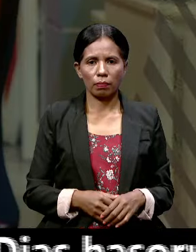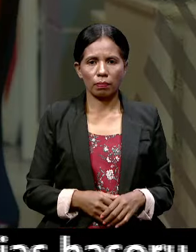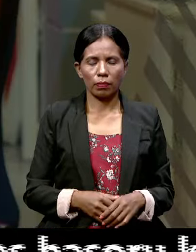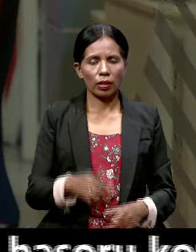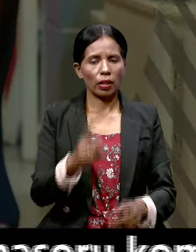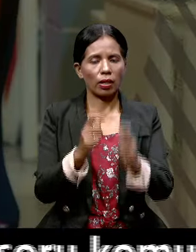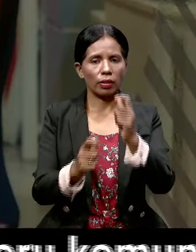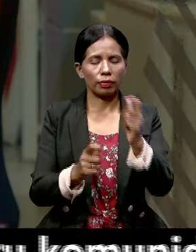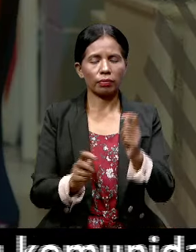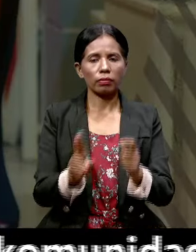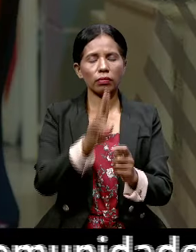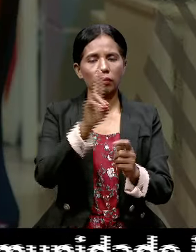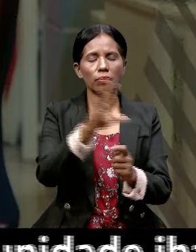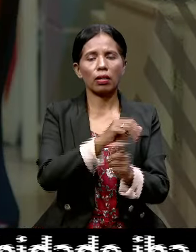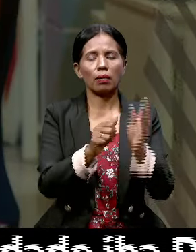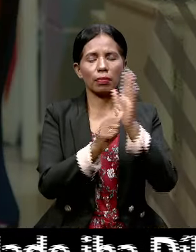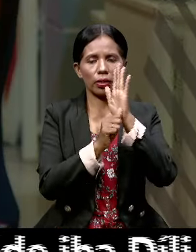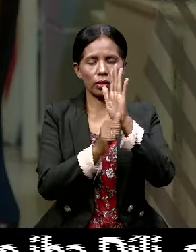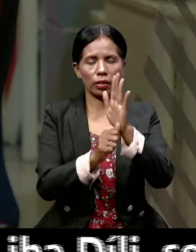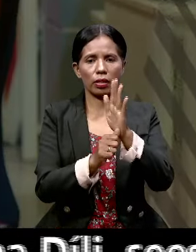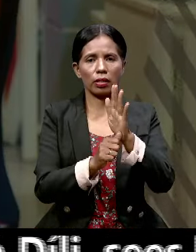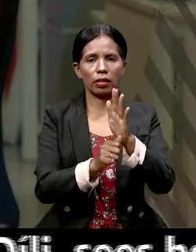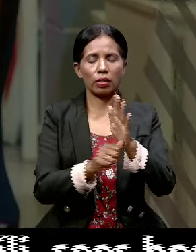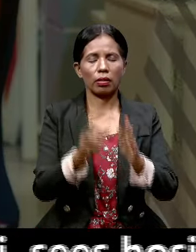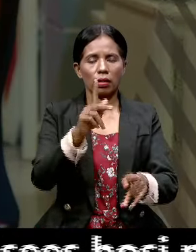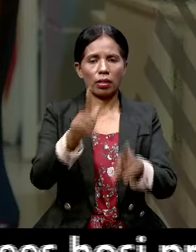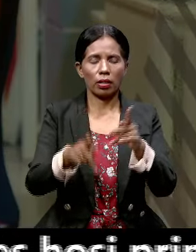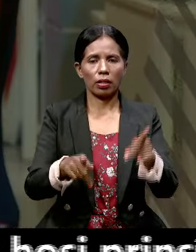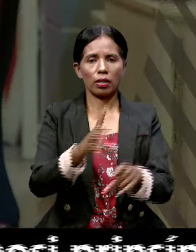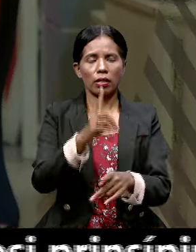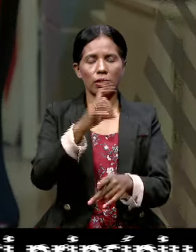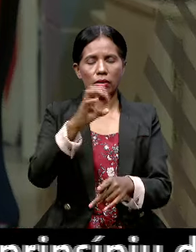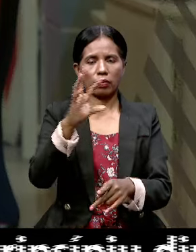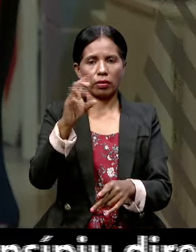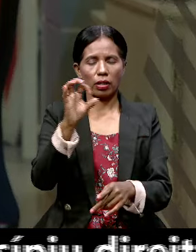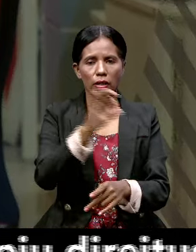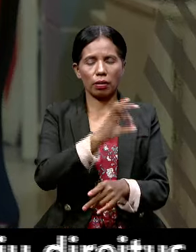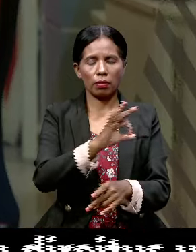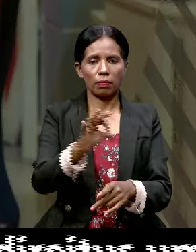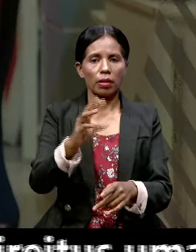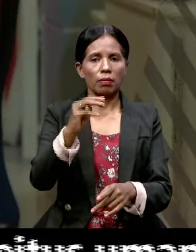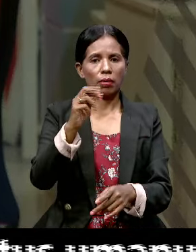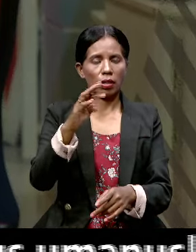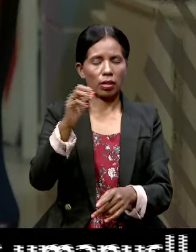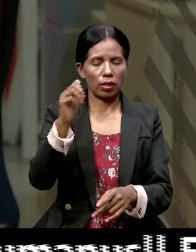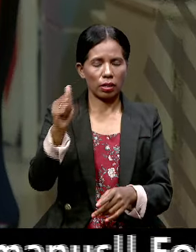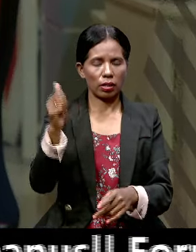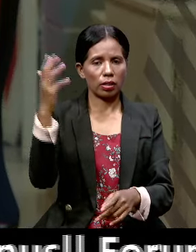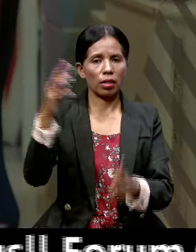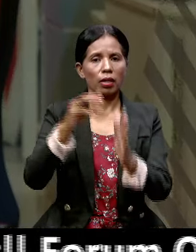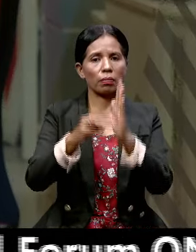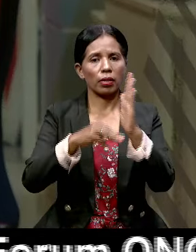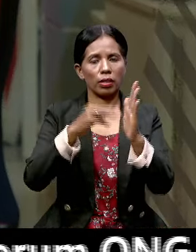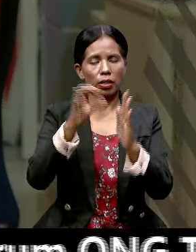Tribunal aplica medida de apresentação periódica para arguido difama a cantora Maria Vitória e a mídia social.